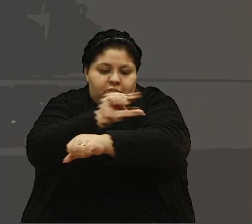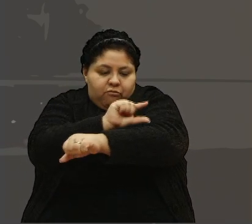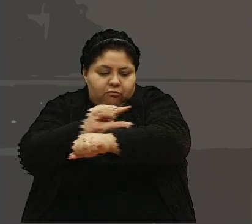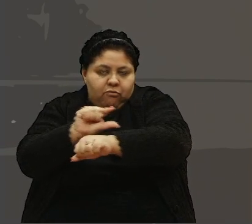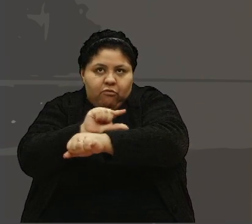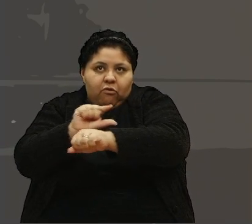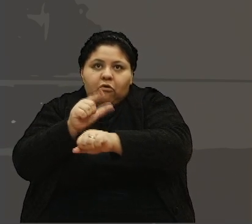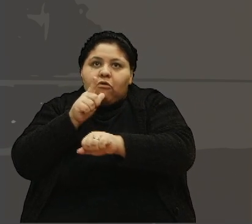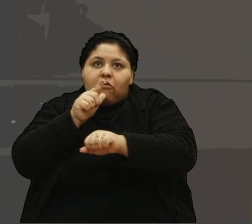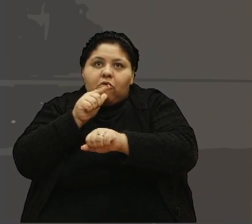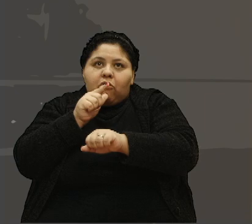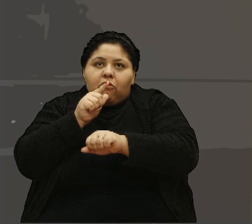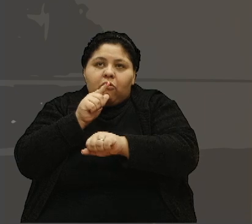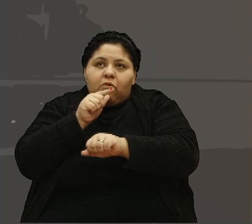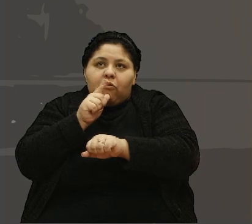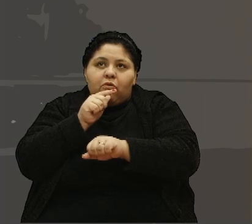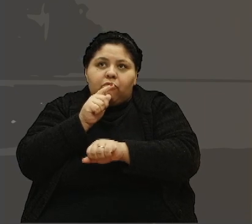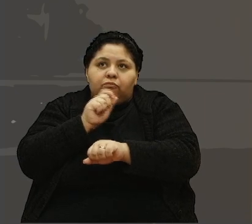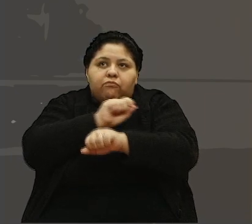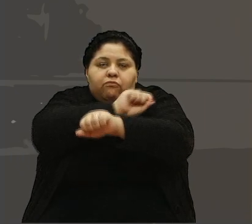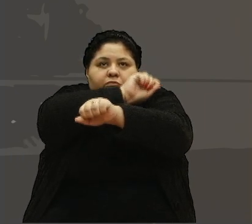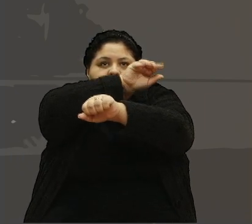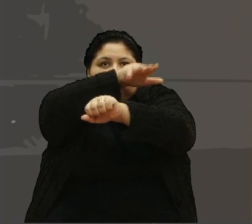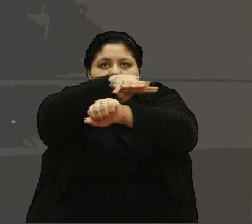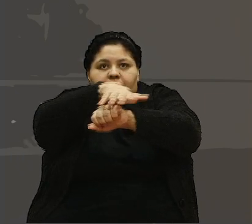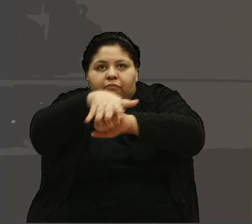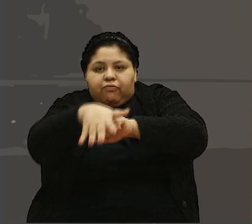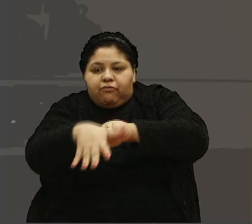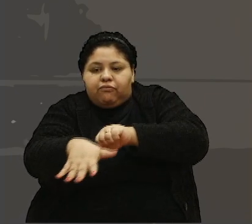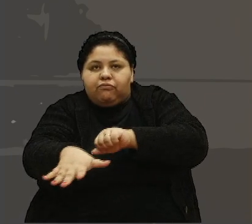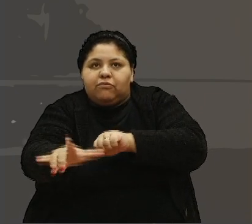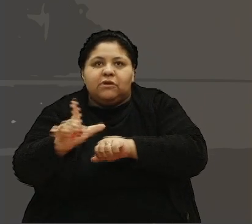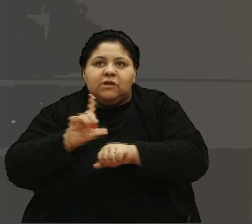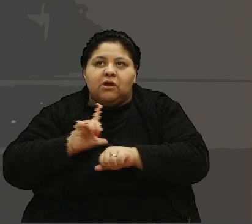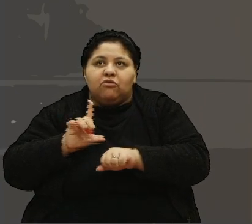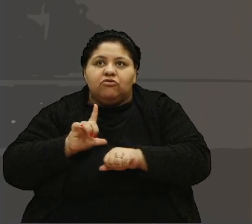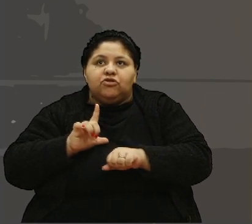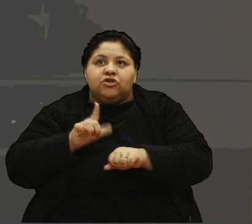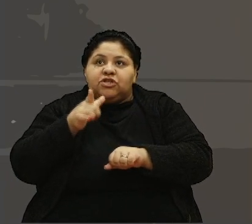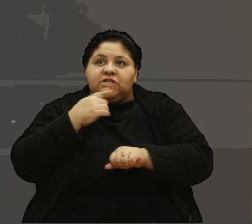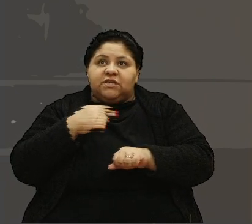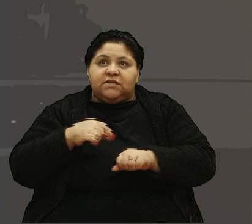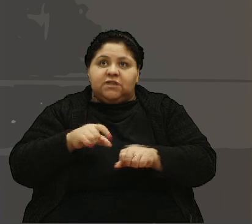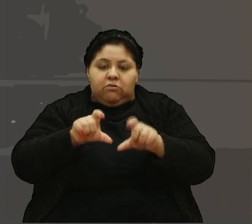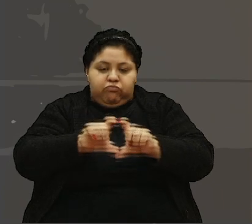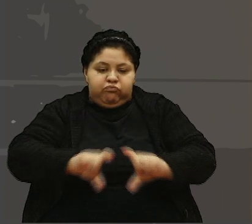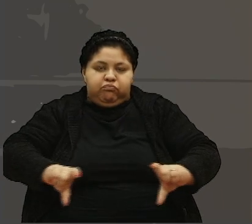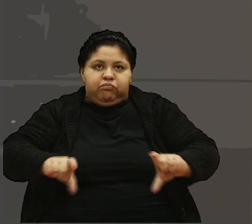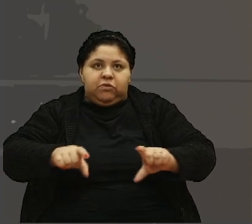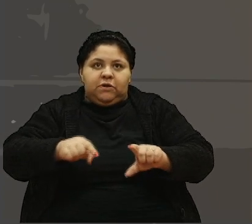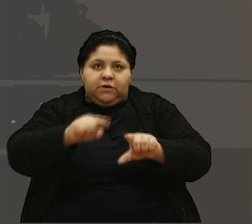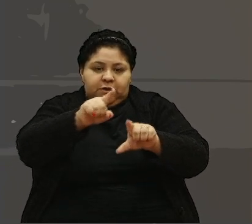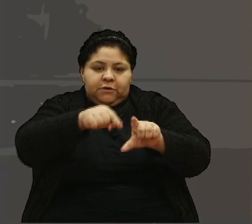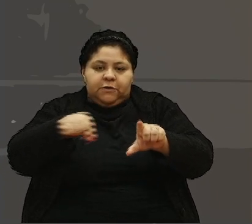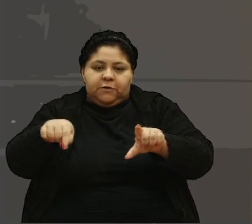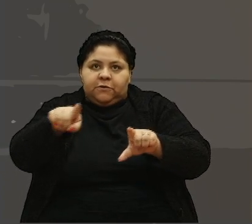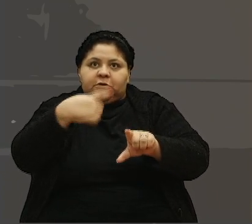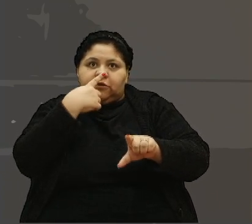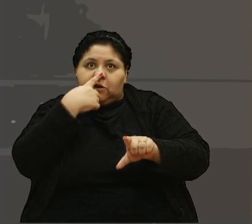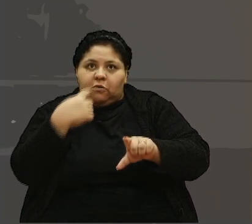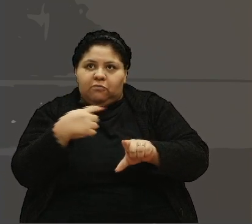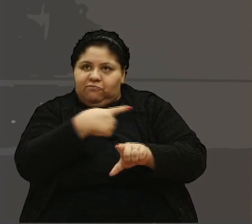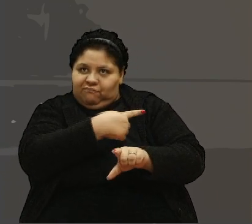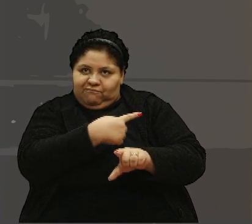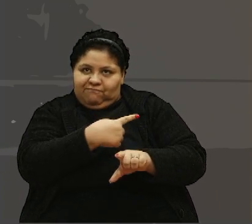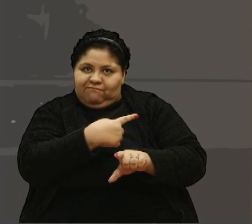acaba deslocando, no caso, escoando, e não havia essa boca de lobo, onde que alagava as casas, as residências, a parte mais baixa.